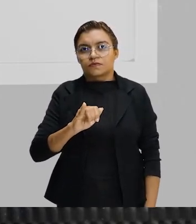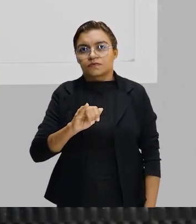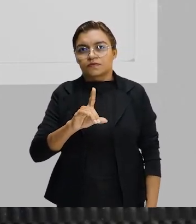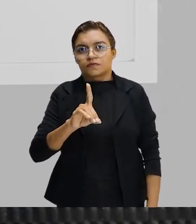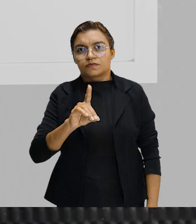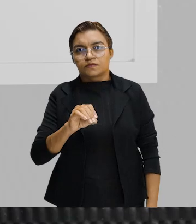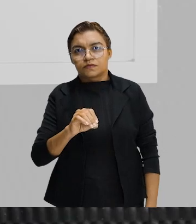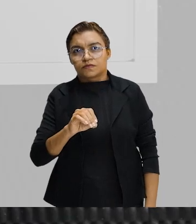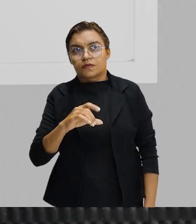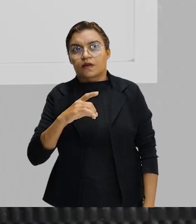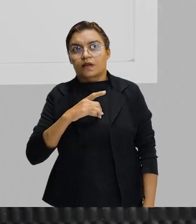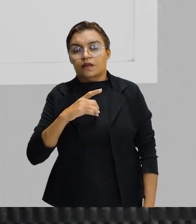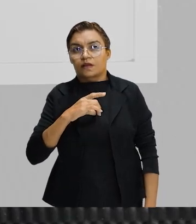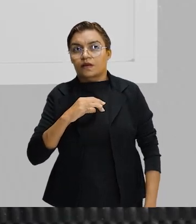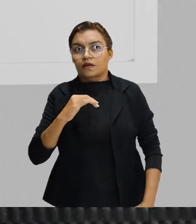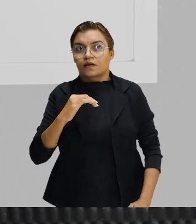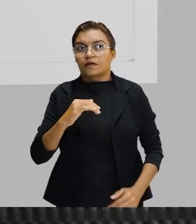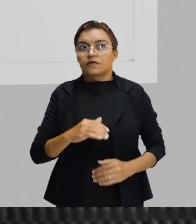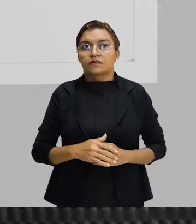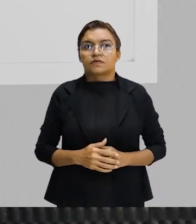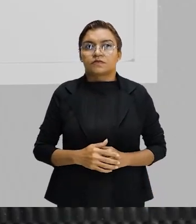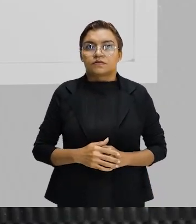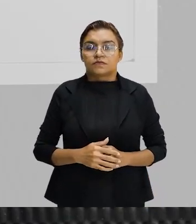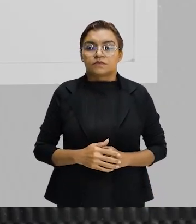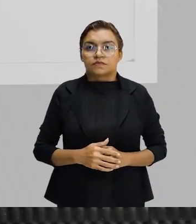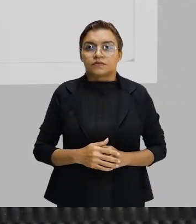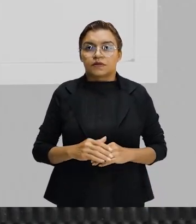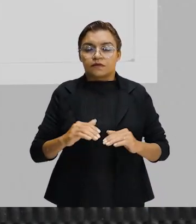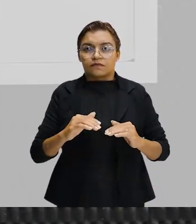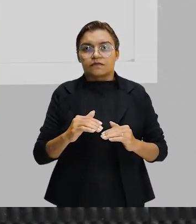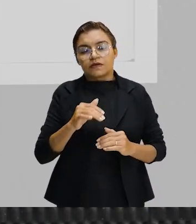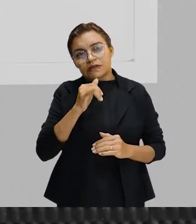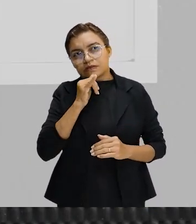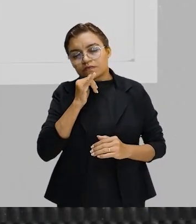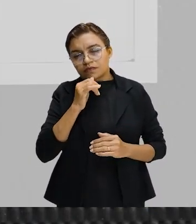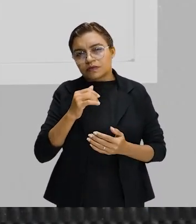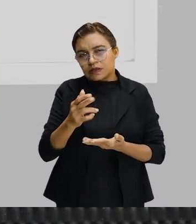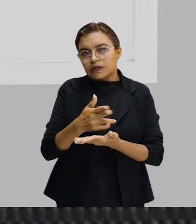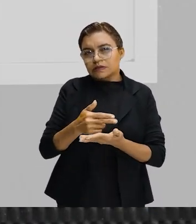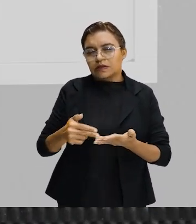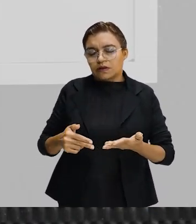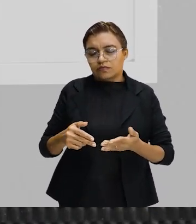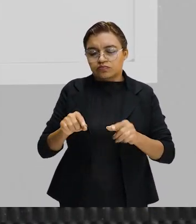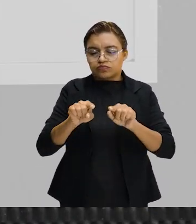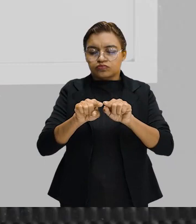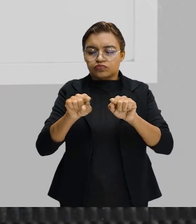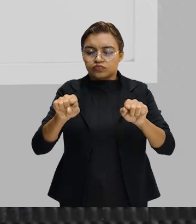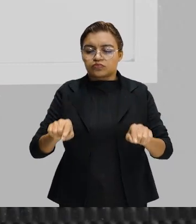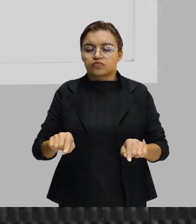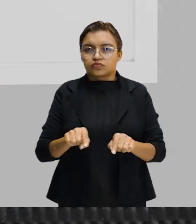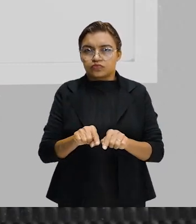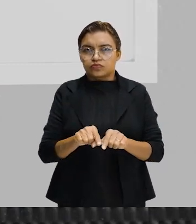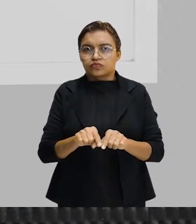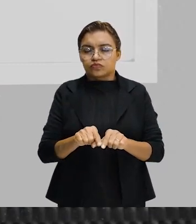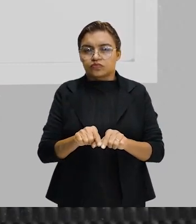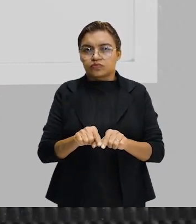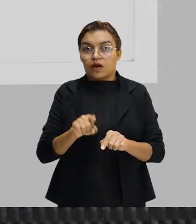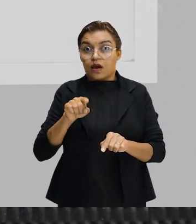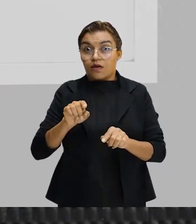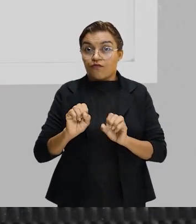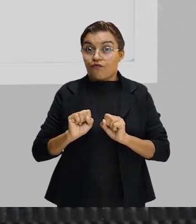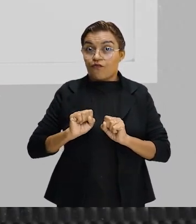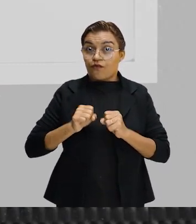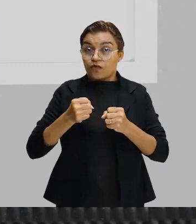a condição de equilíbrio, vamos colocar aqui um sólido qualquer, certo? A condição de equilíbrio vai ser dado pelo somatório das